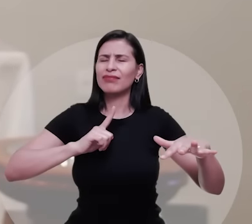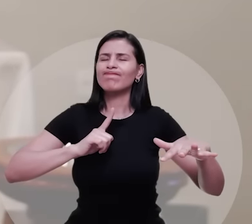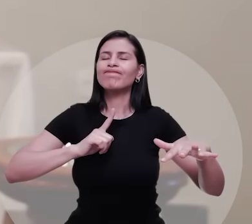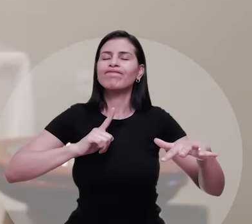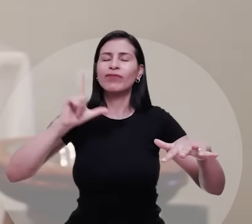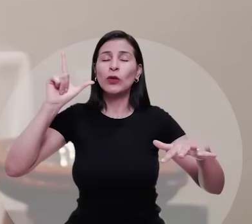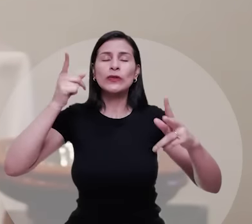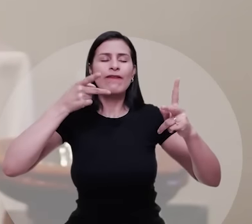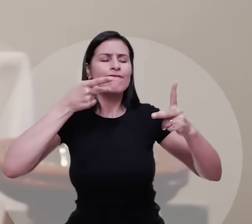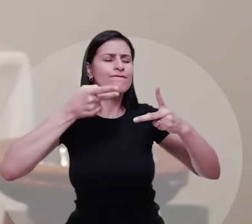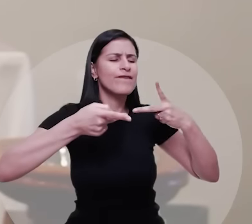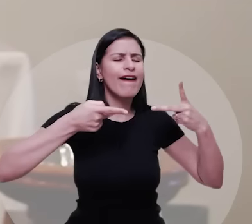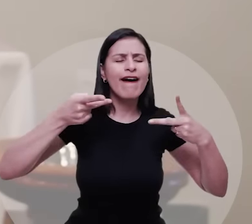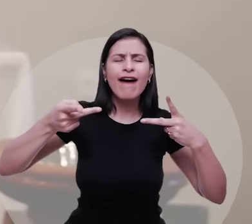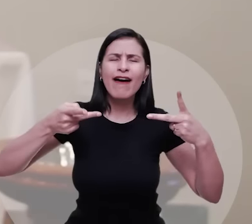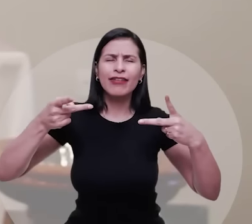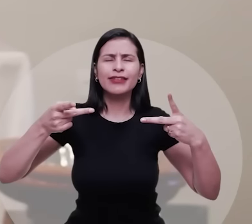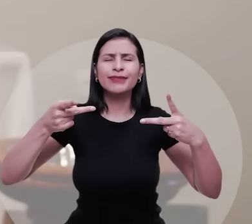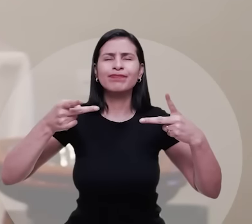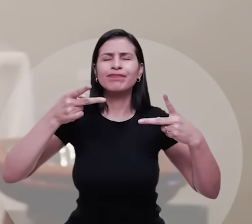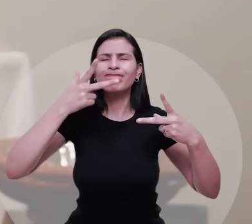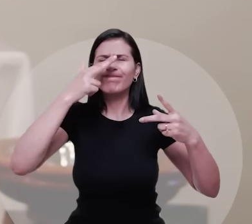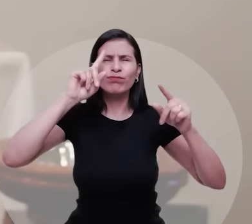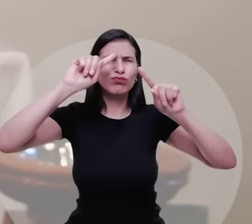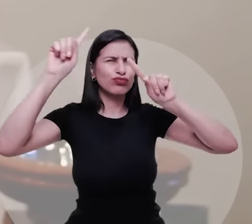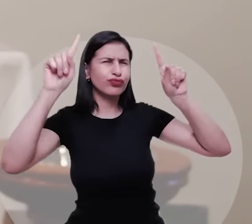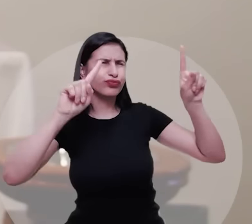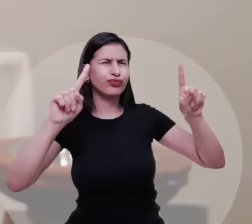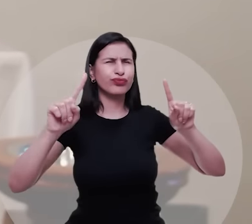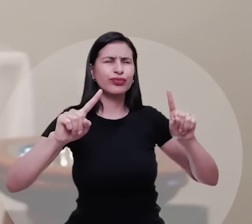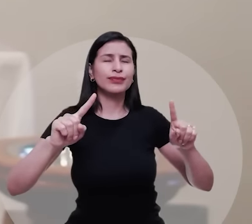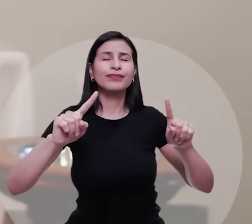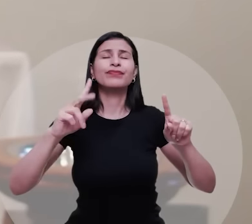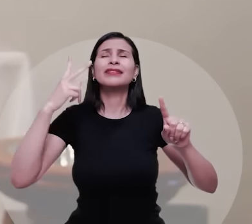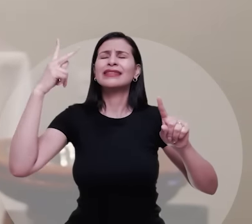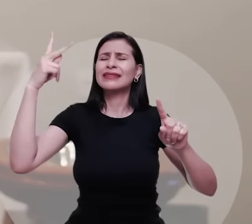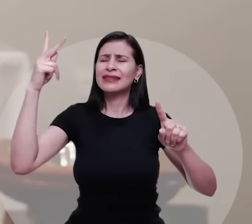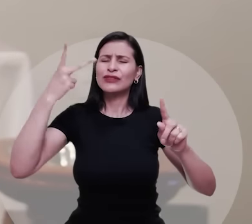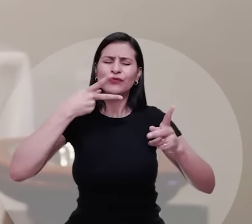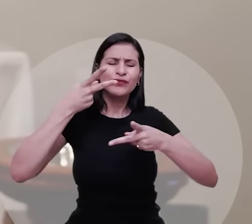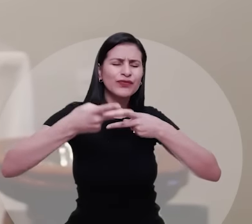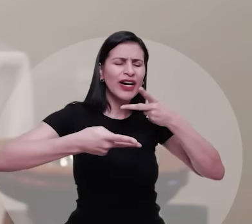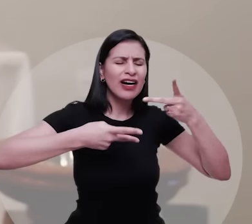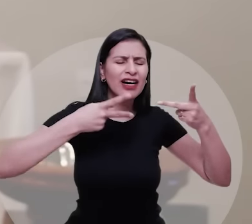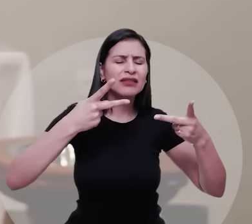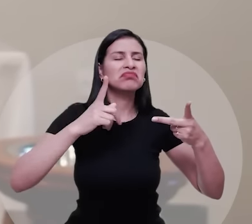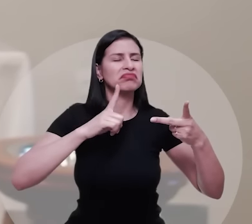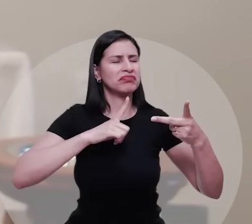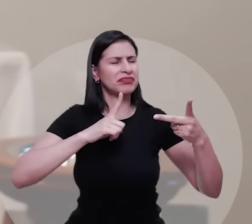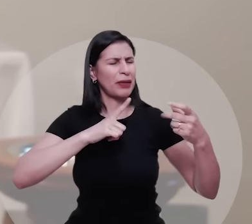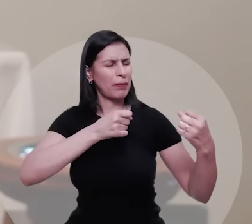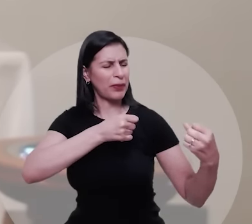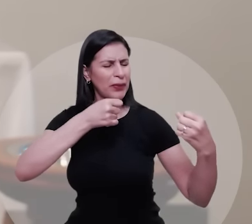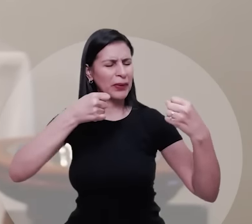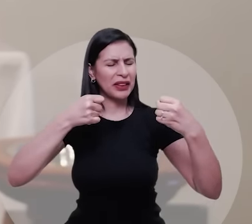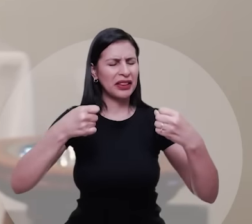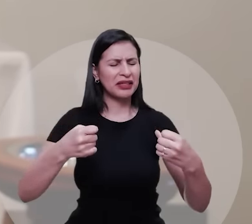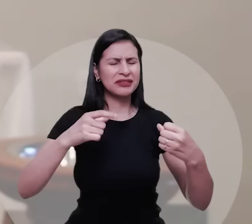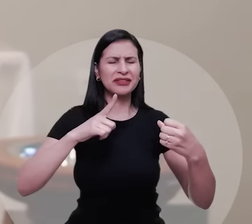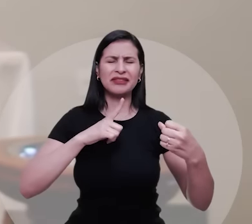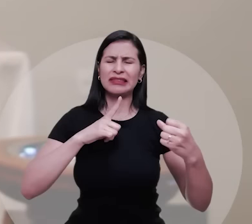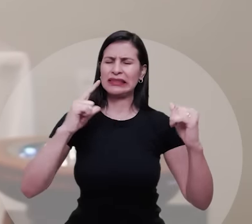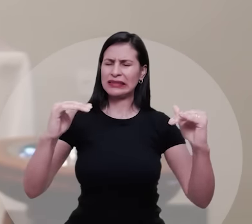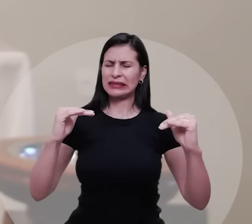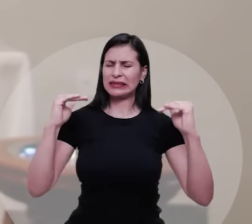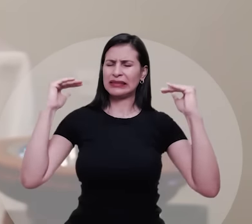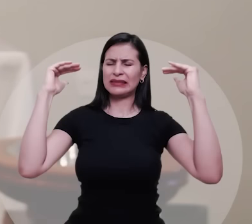Adorem o Senhor no esplendor de Sua santidade. A voz do Senhor ecoa sobre o mar. O